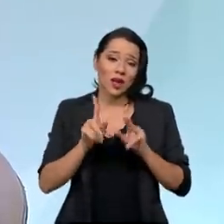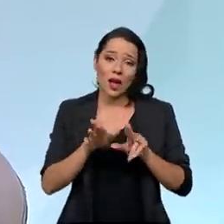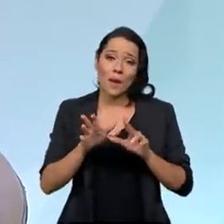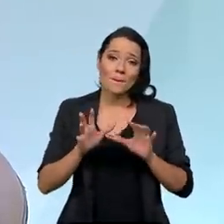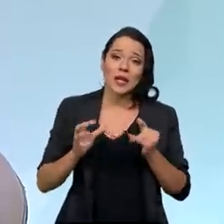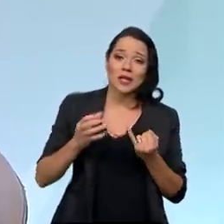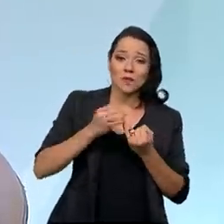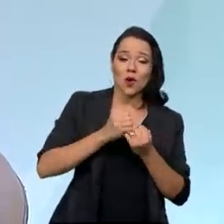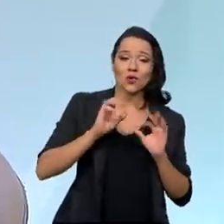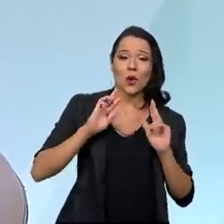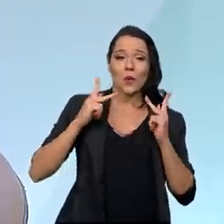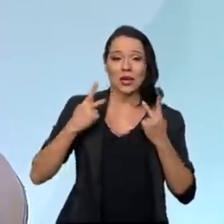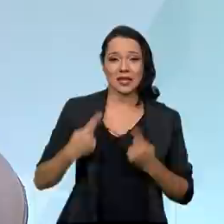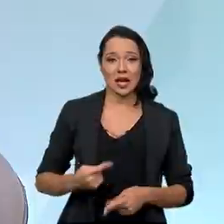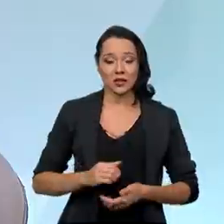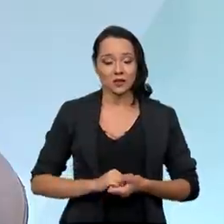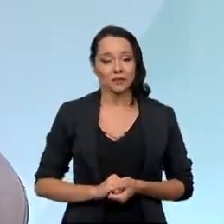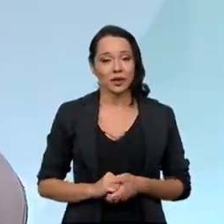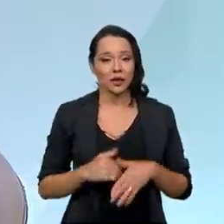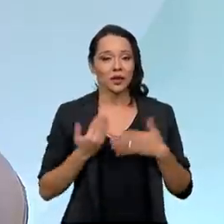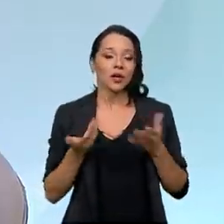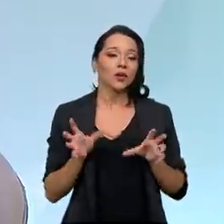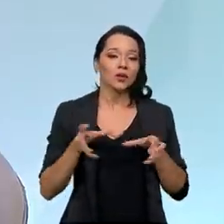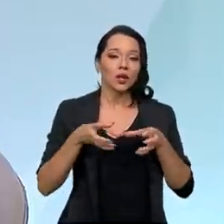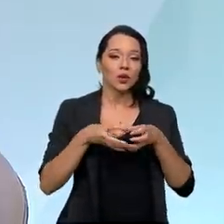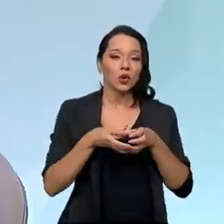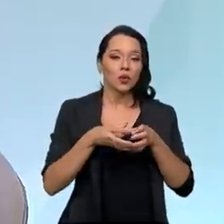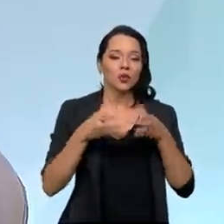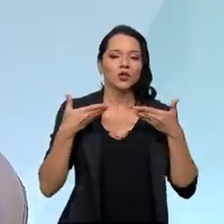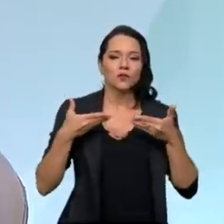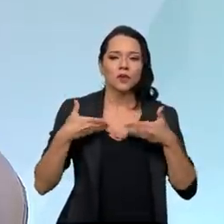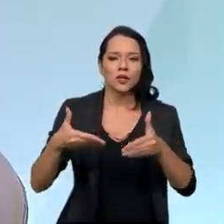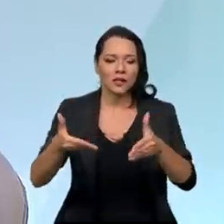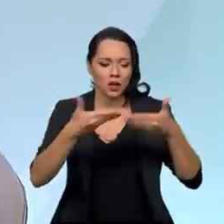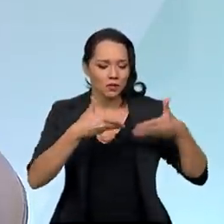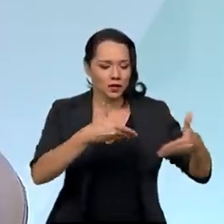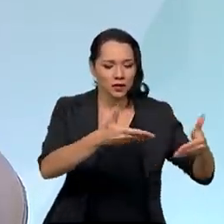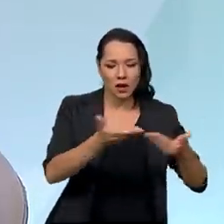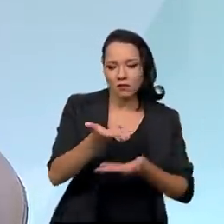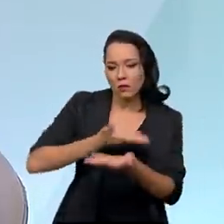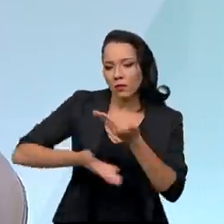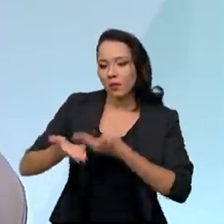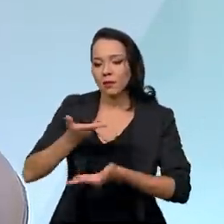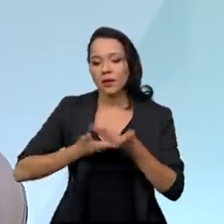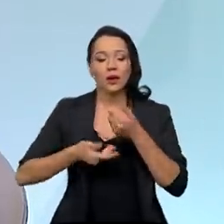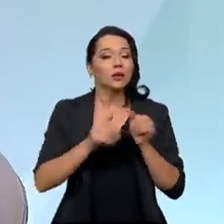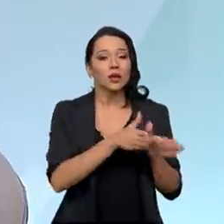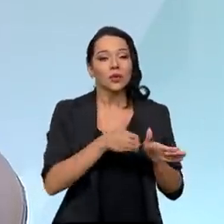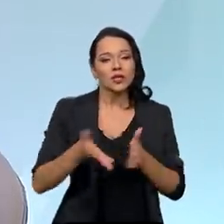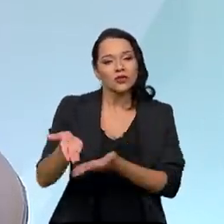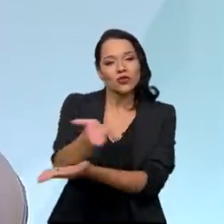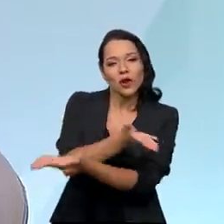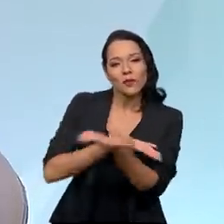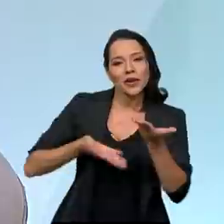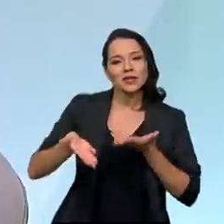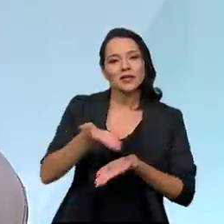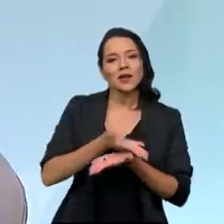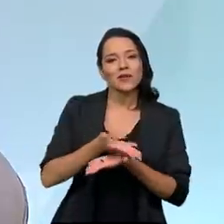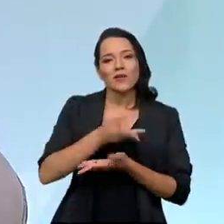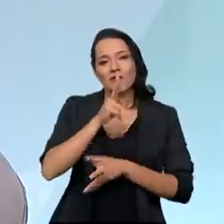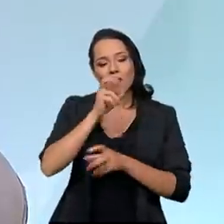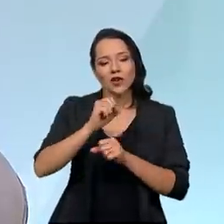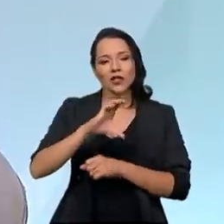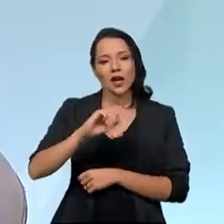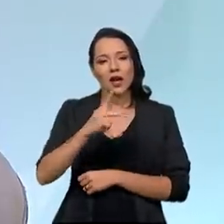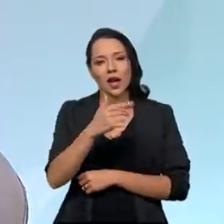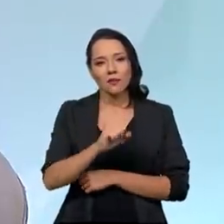humanidade. Então, nós temos comissões interministeriais, há um processo colaborativo muito intenso em que a